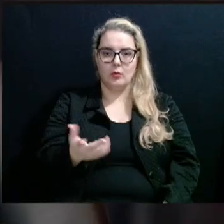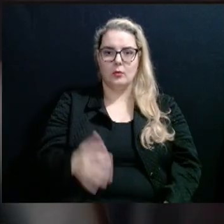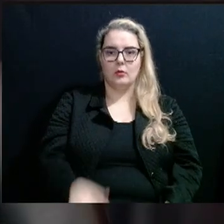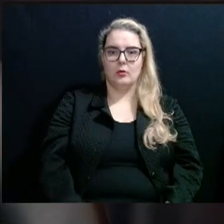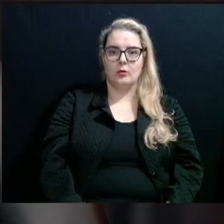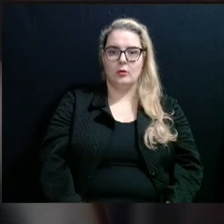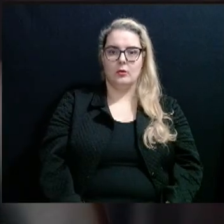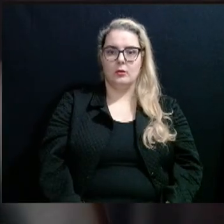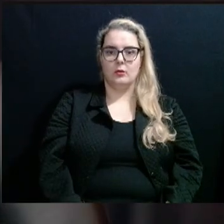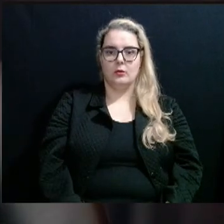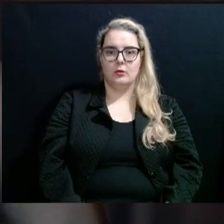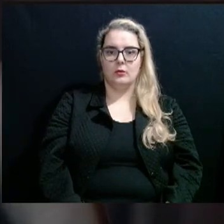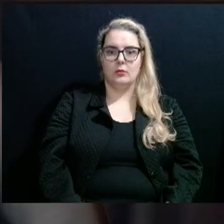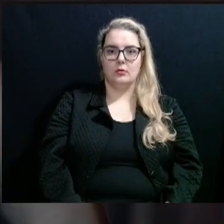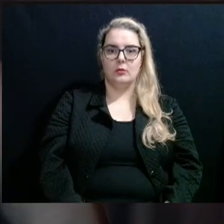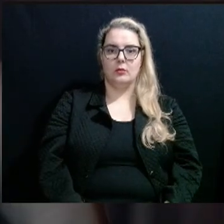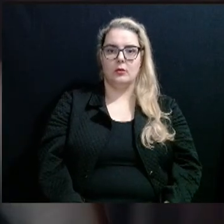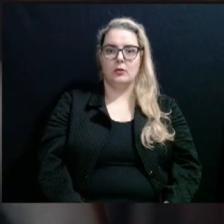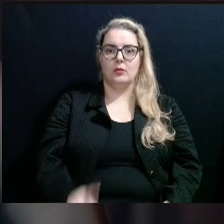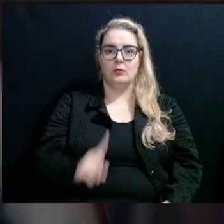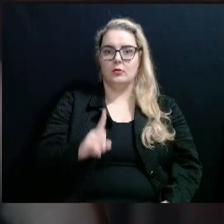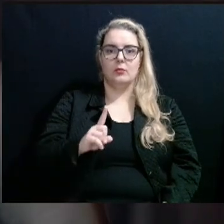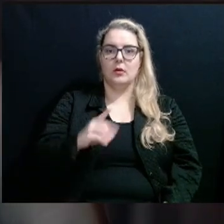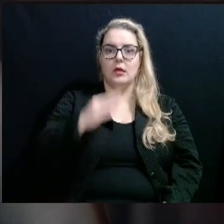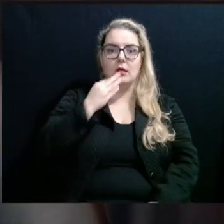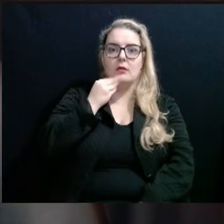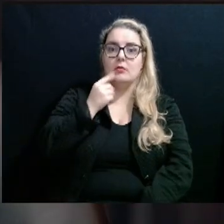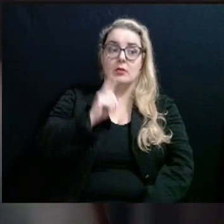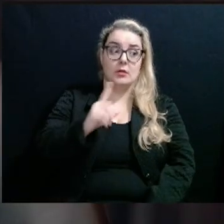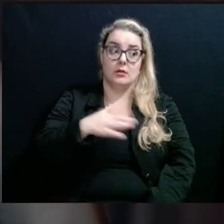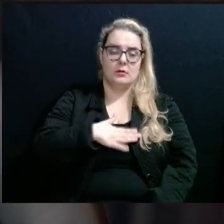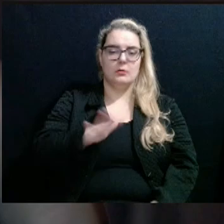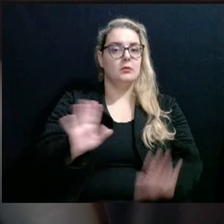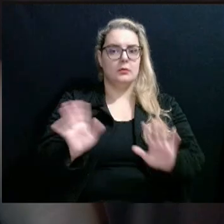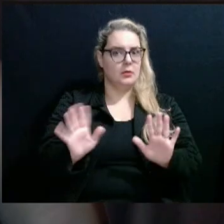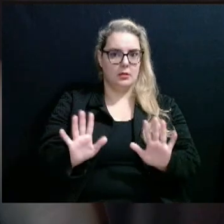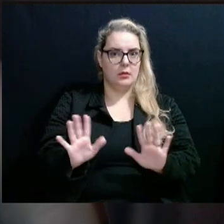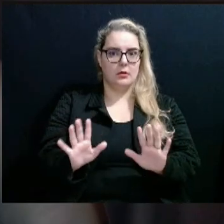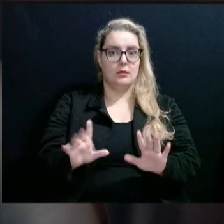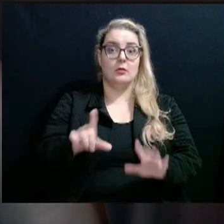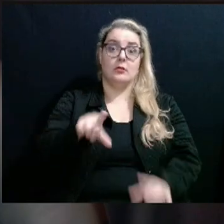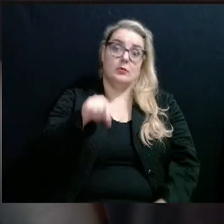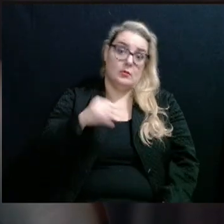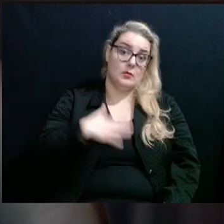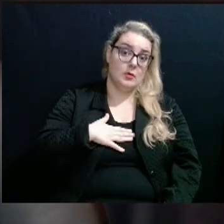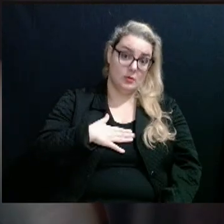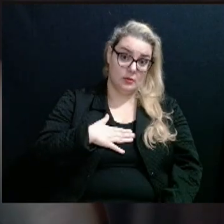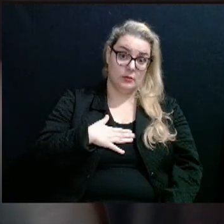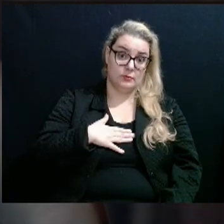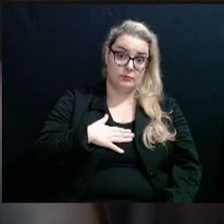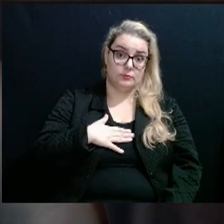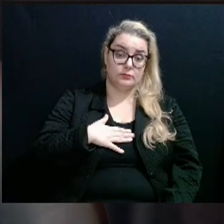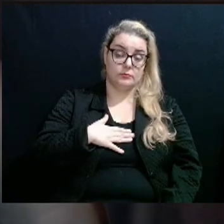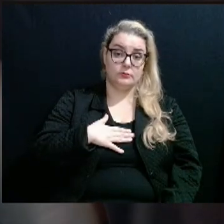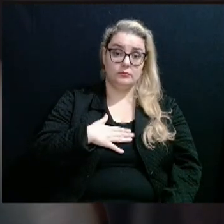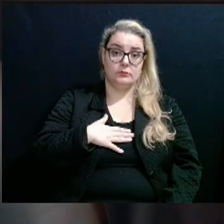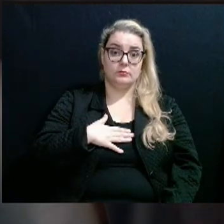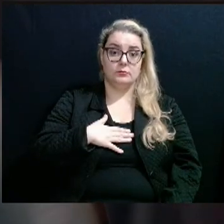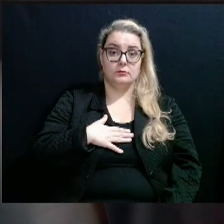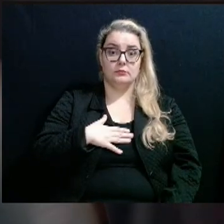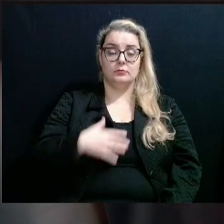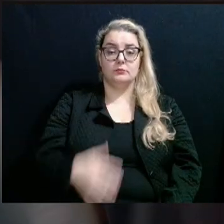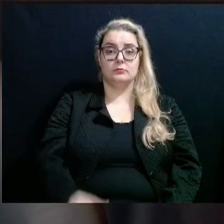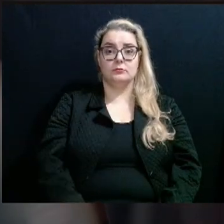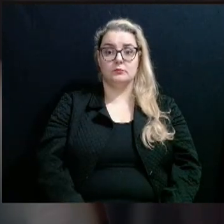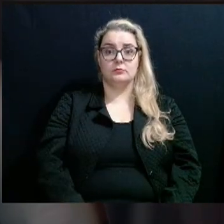não era o sabor que não me agradava. Na verdade, foi uma escolha. A questão da